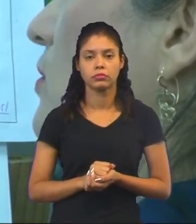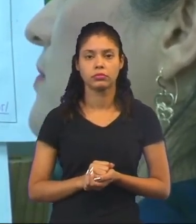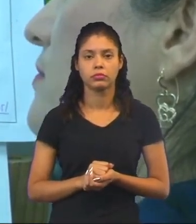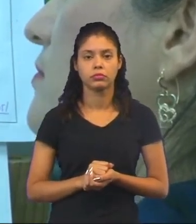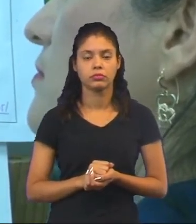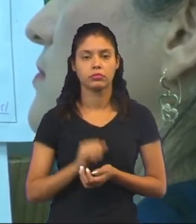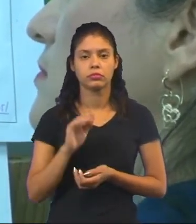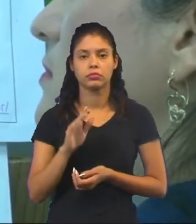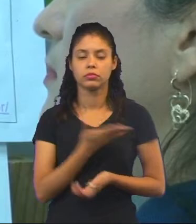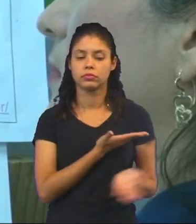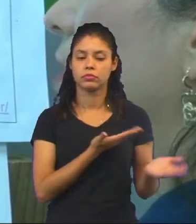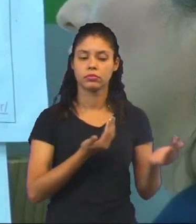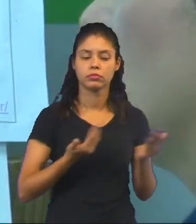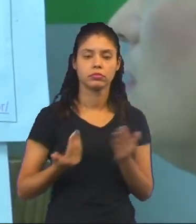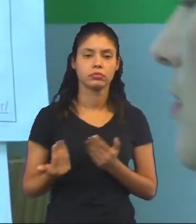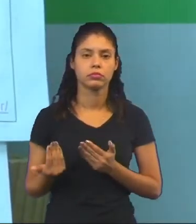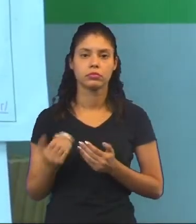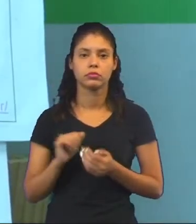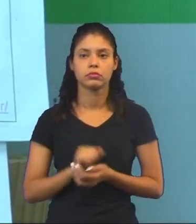garotada, ó.